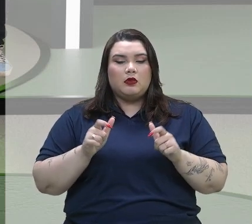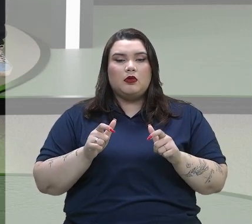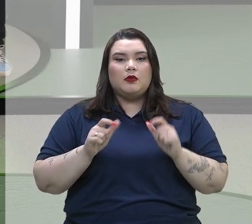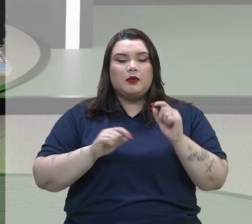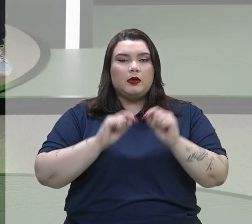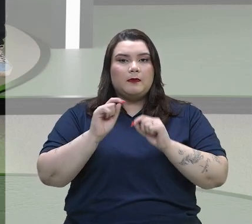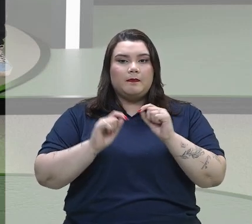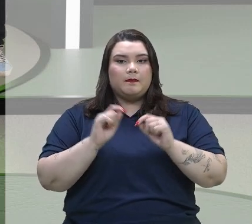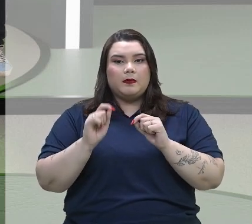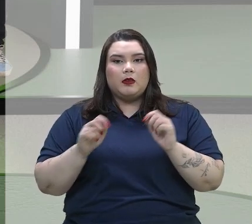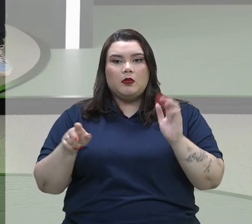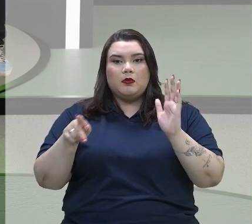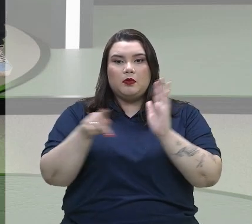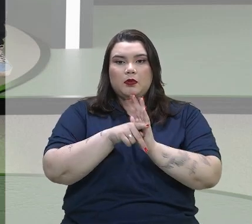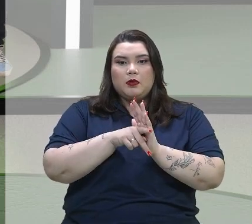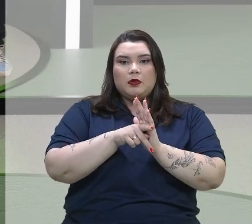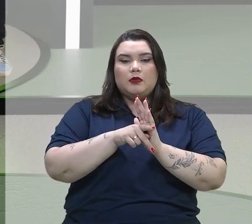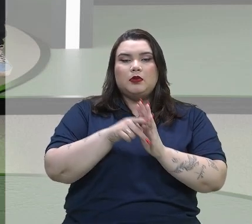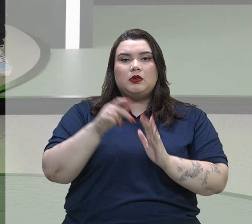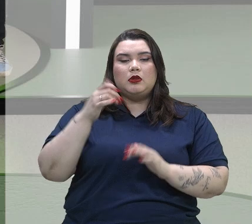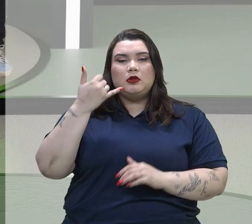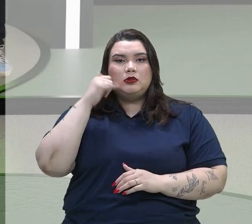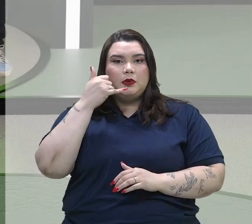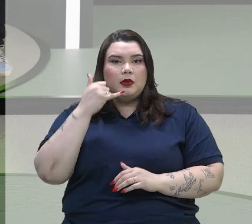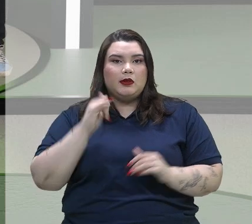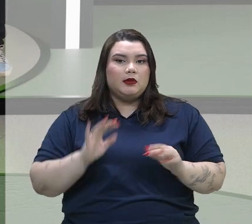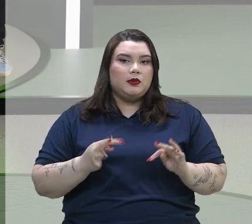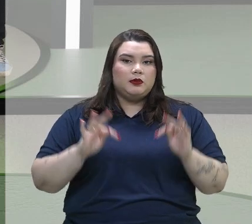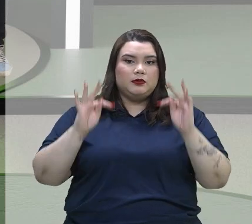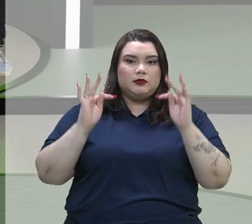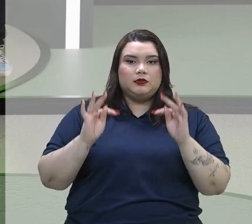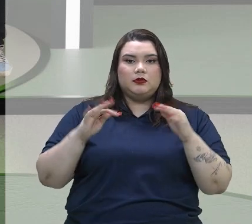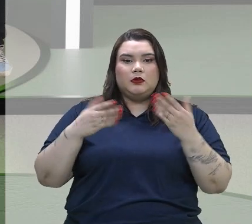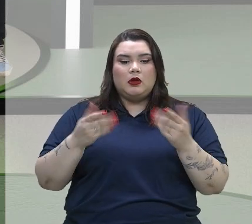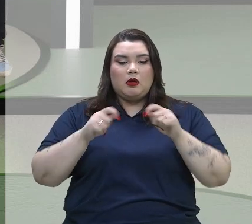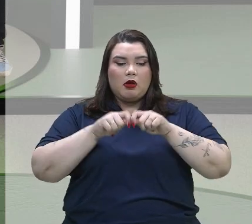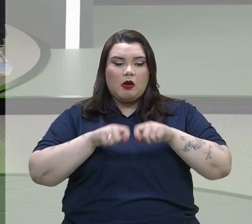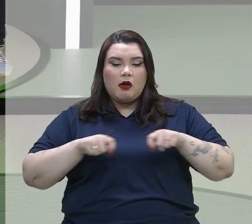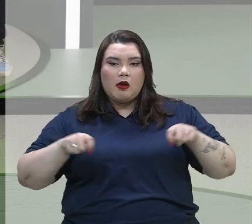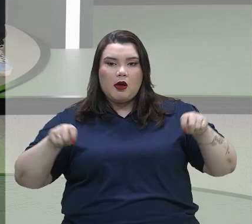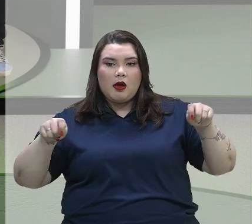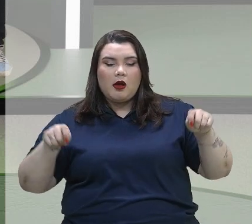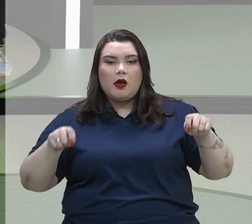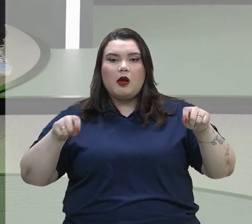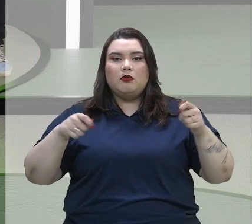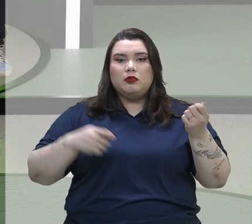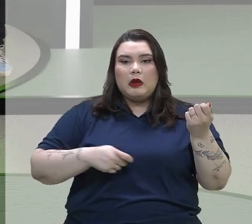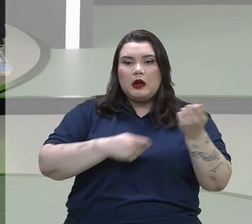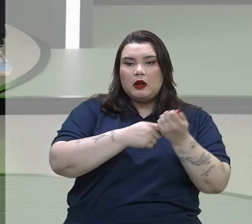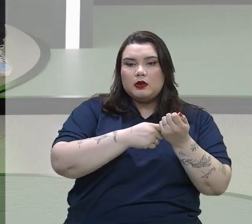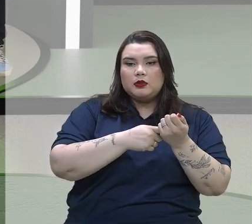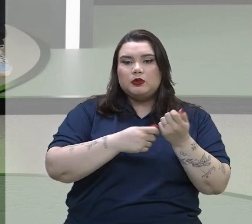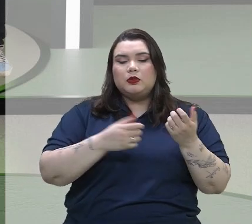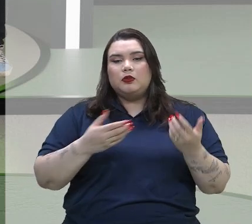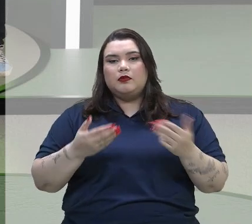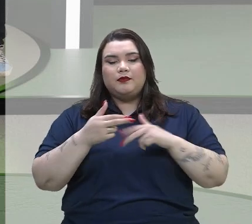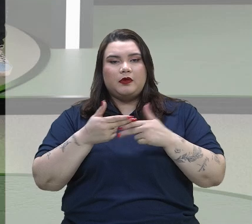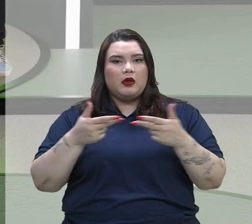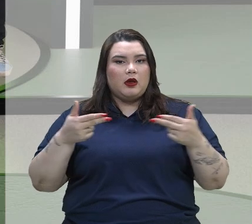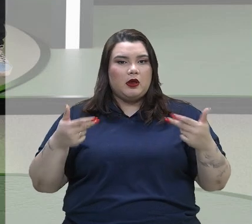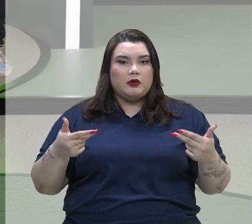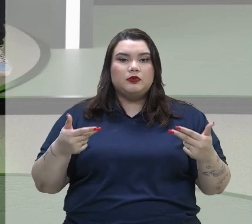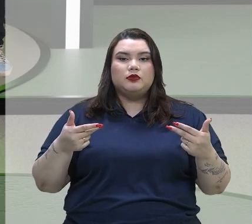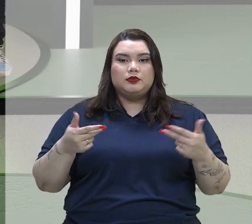invólucros de dispositivos eletrônicos, cabos, isoladores e outros componentes,